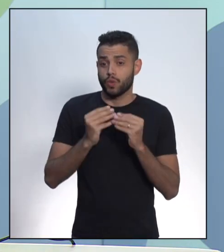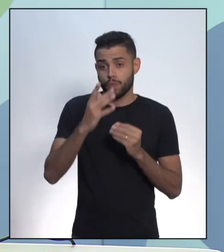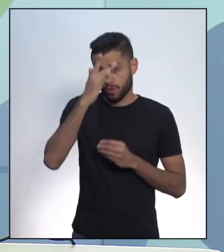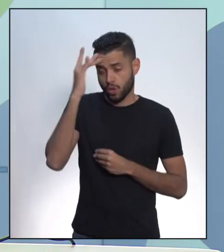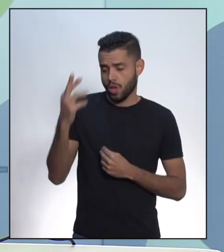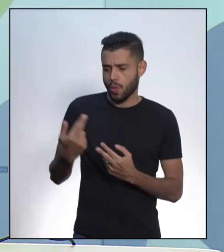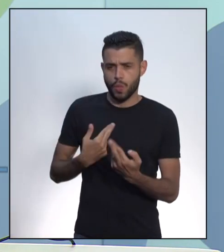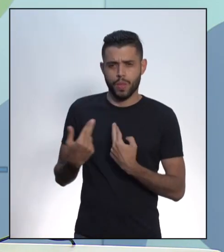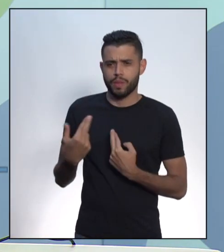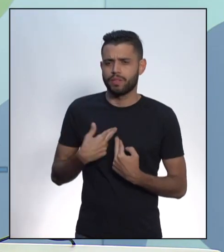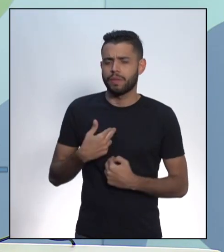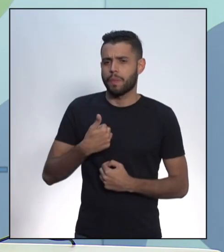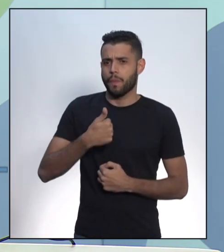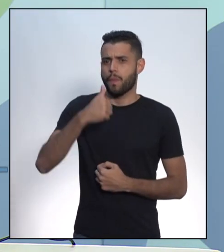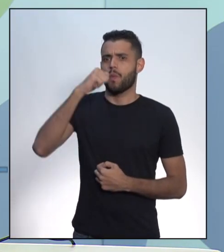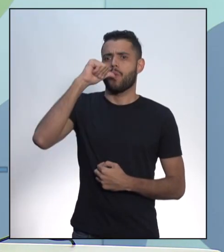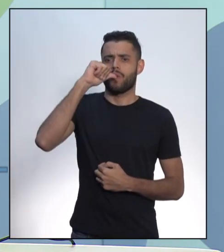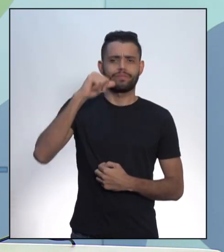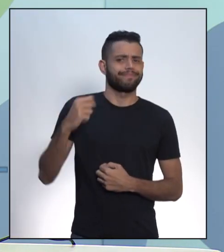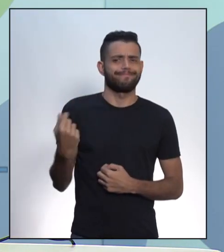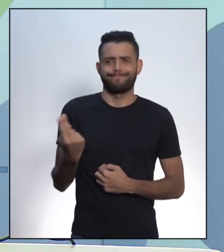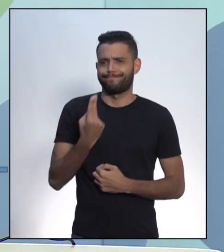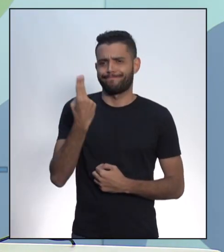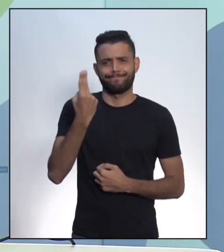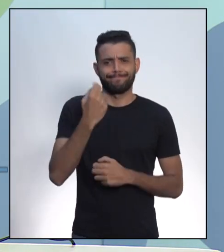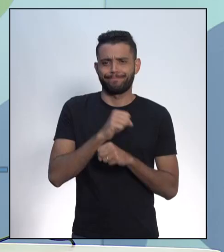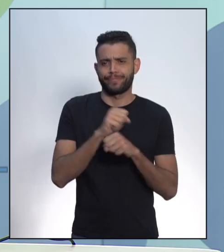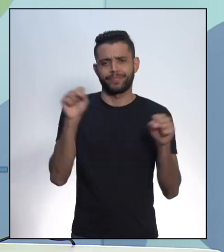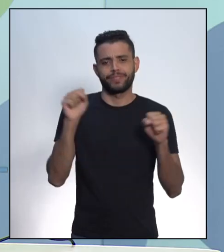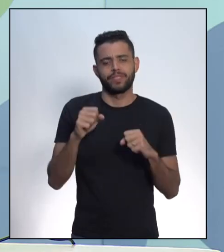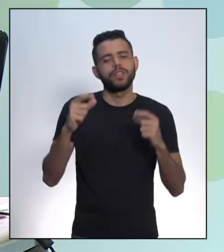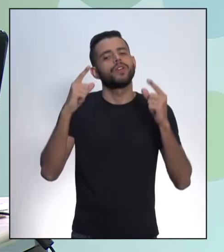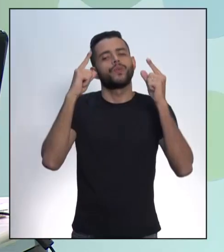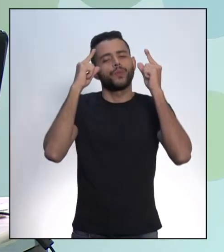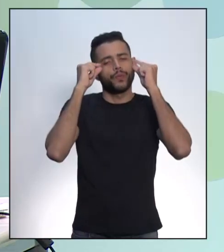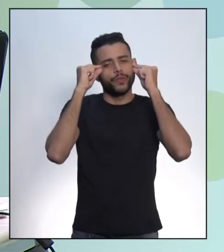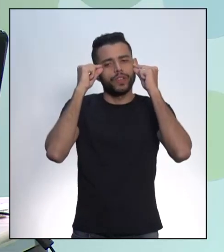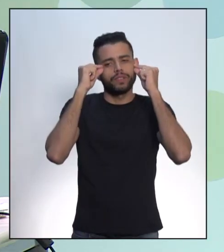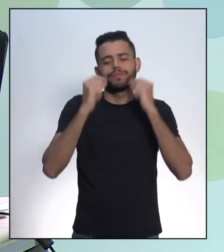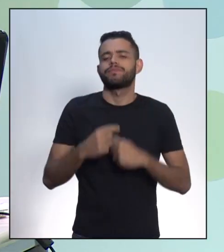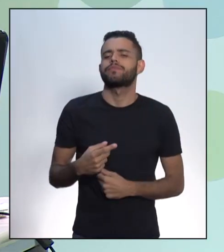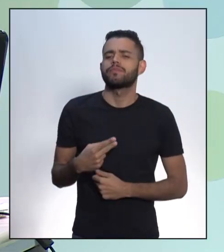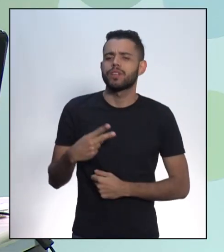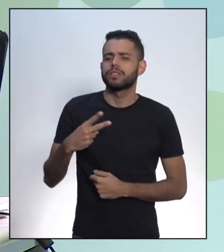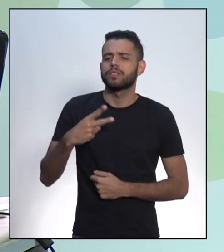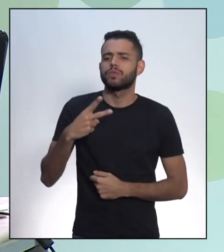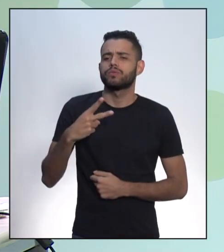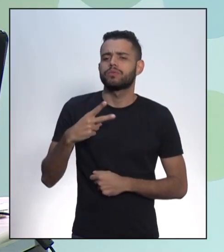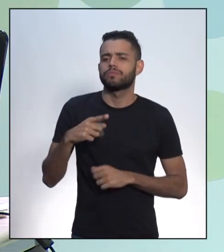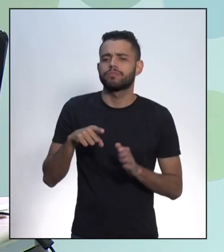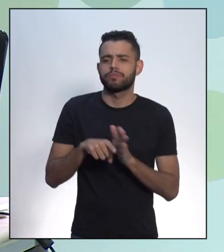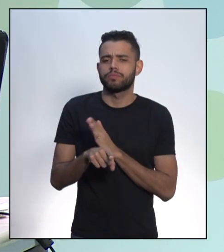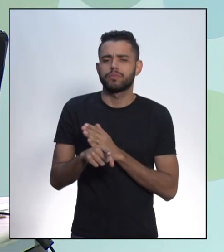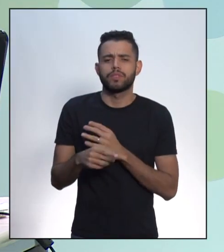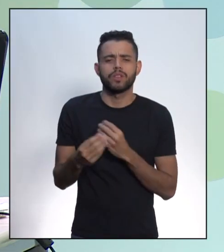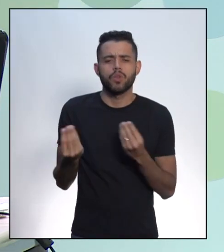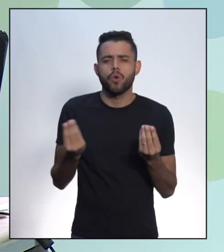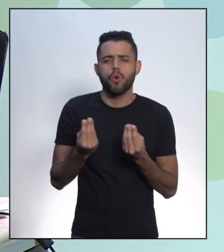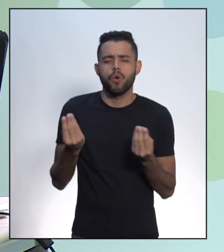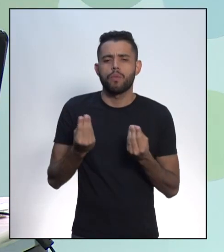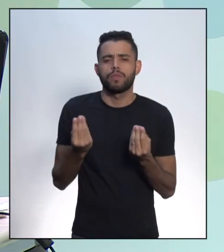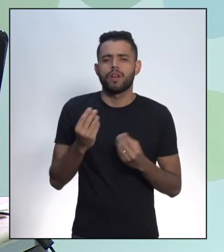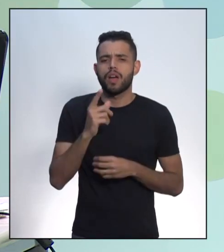que não dá para beber água do rio Tietê. Ufa, ainda bem, né? Ainda bem. E a segunda questão, professora, como fazer com que a